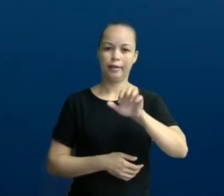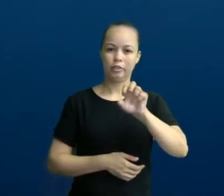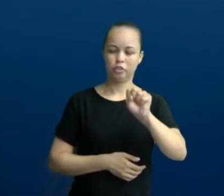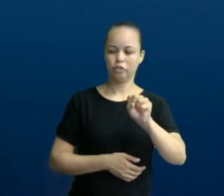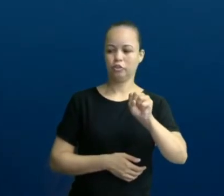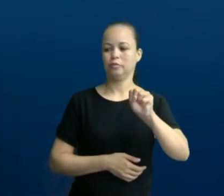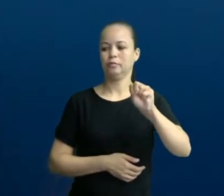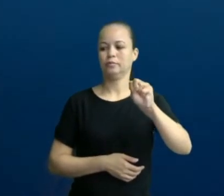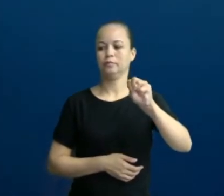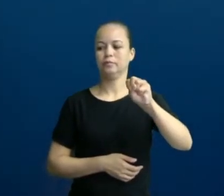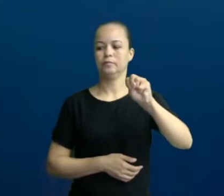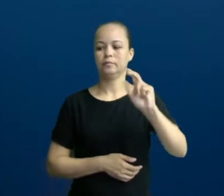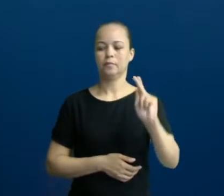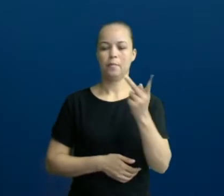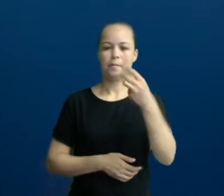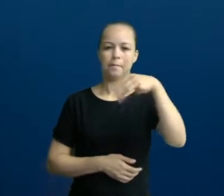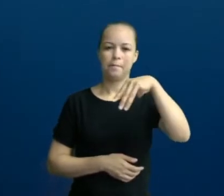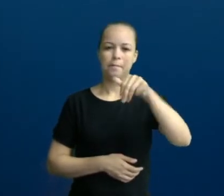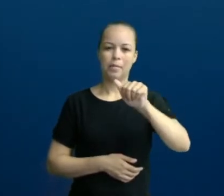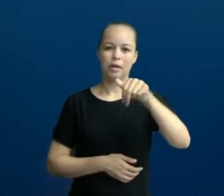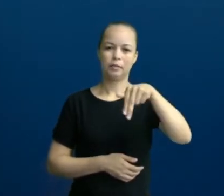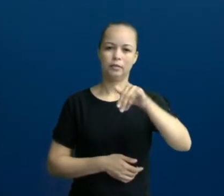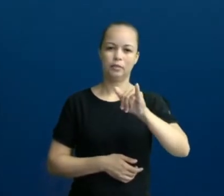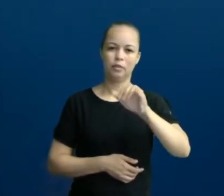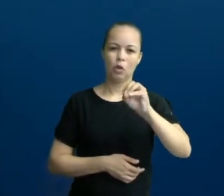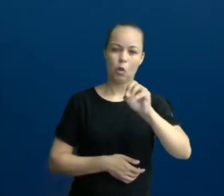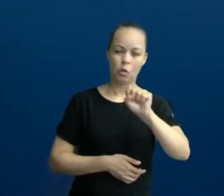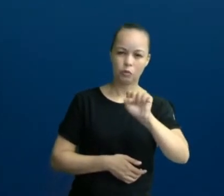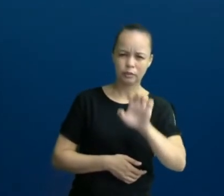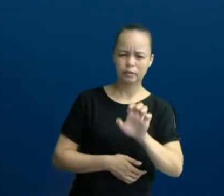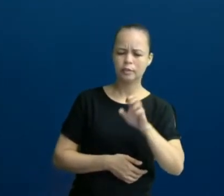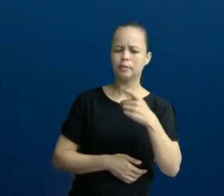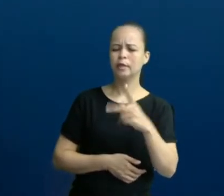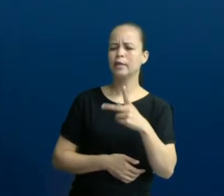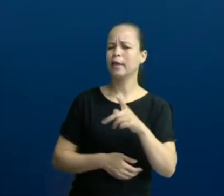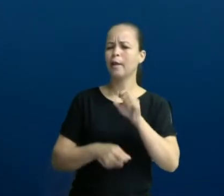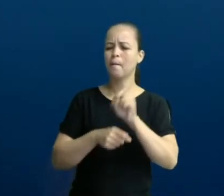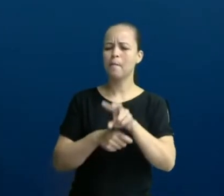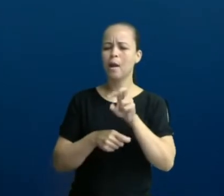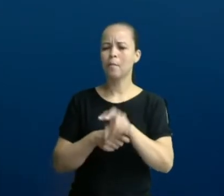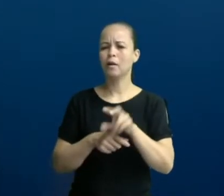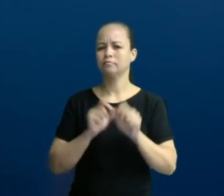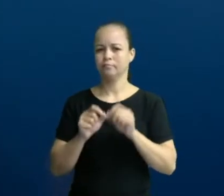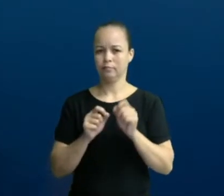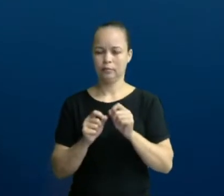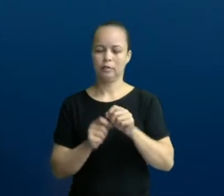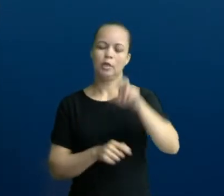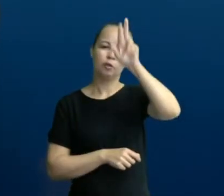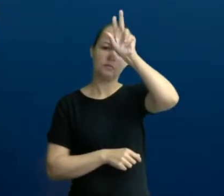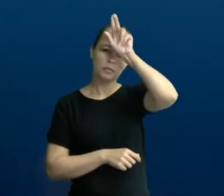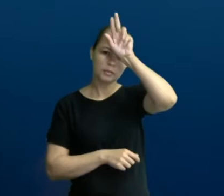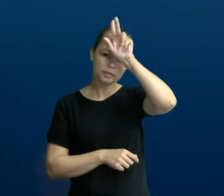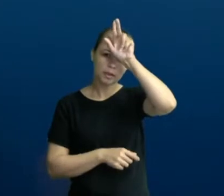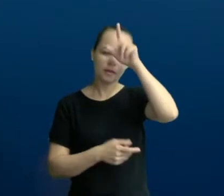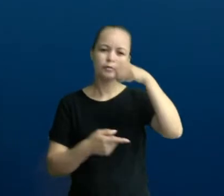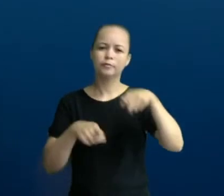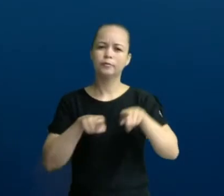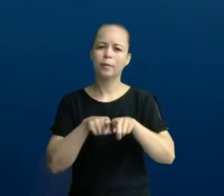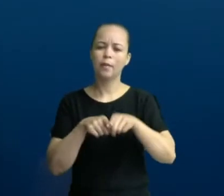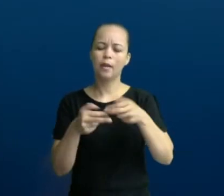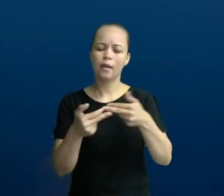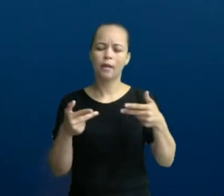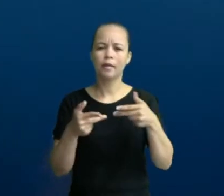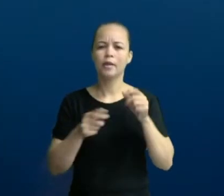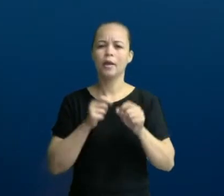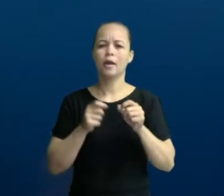vai ter aqui o chamado... Quem é que transmite a leishmaniose? Vai ser também um inseto, o chamado